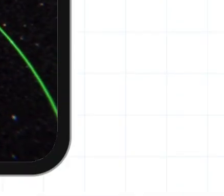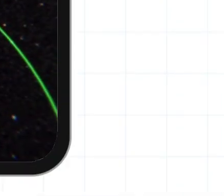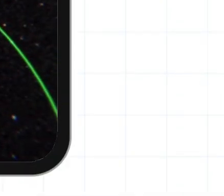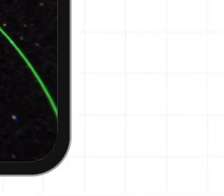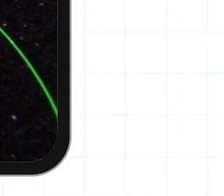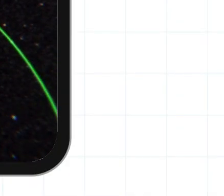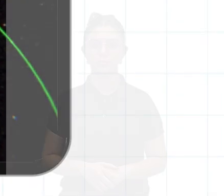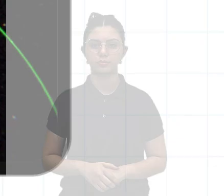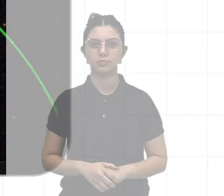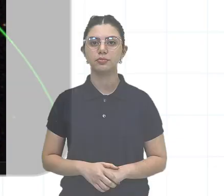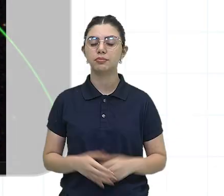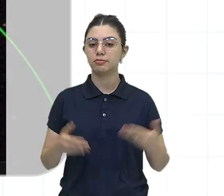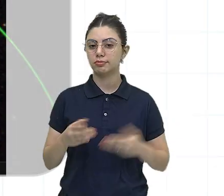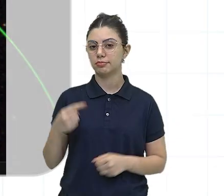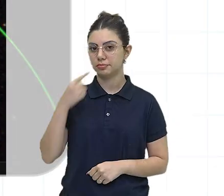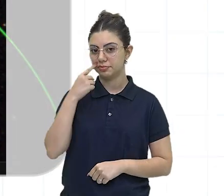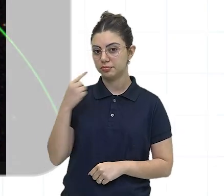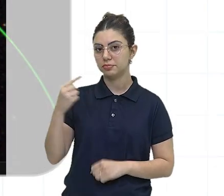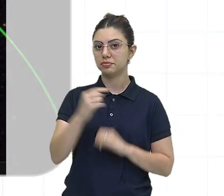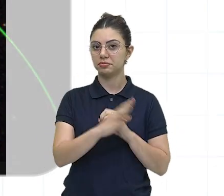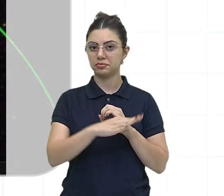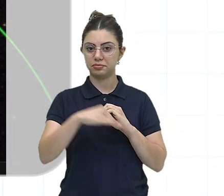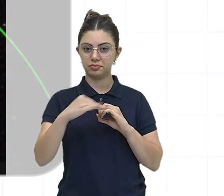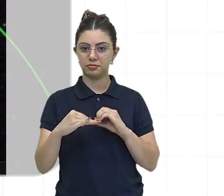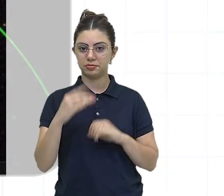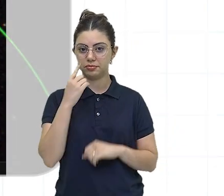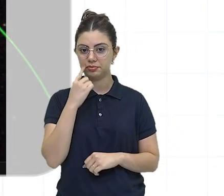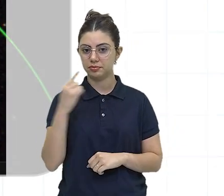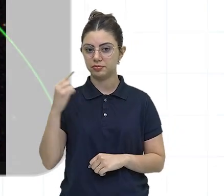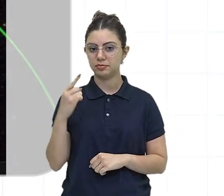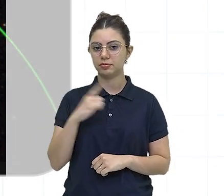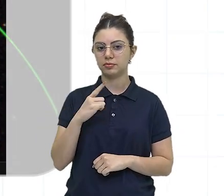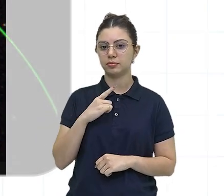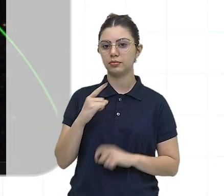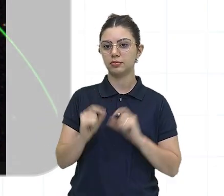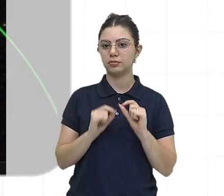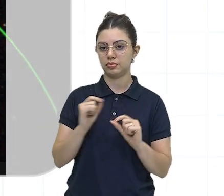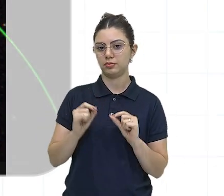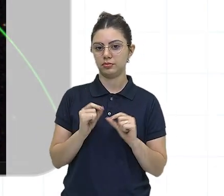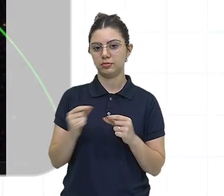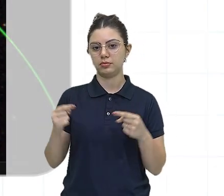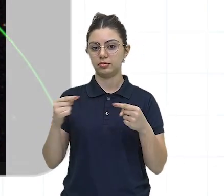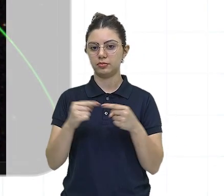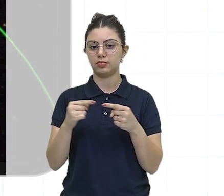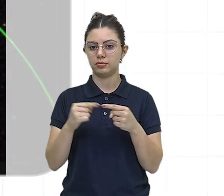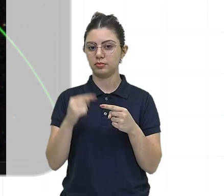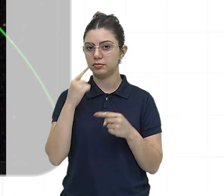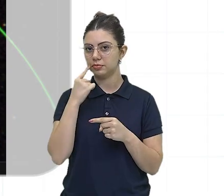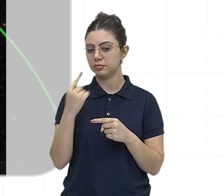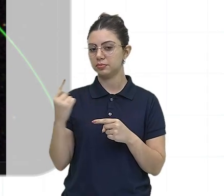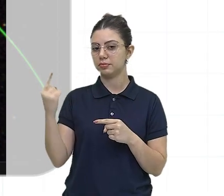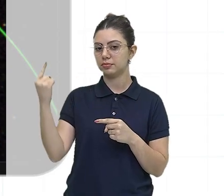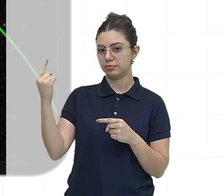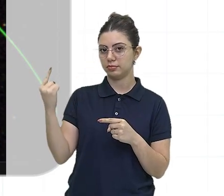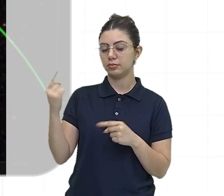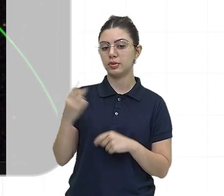a mesma simulação. Temos aí Vênus piscando, sendo, então, o segundo planeta a partir do